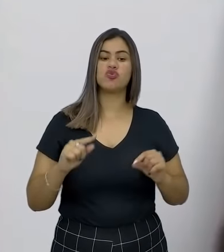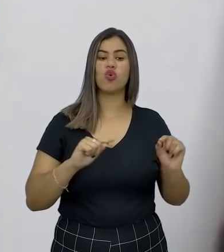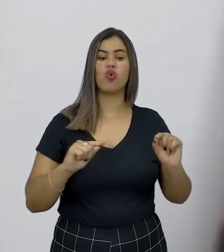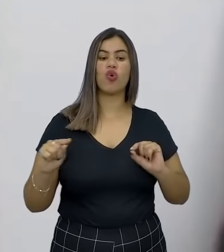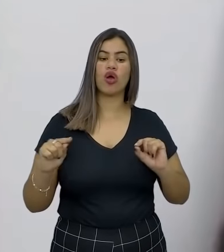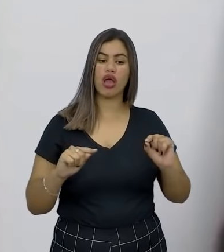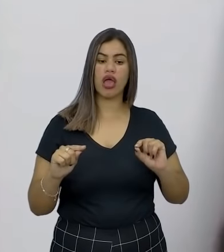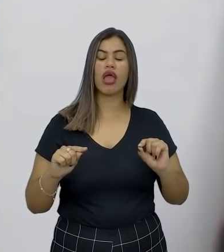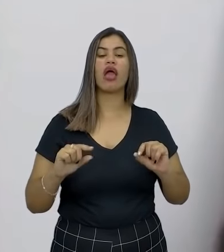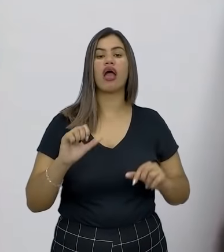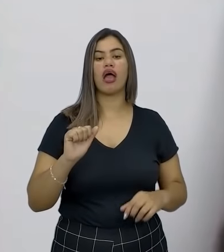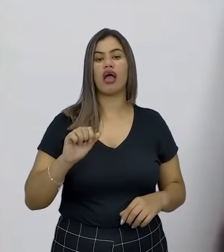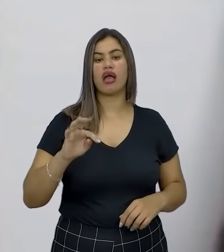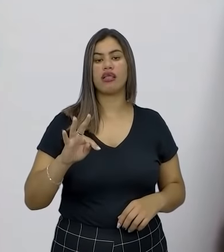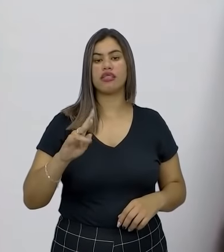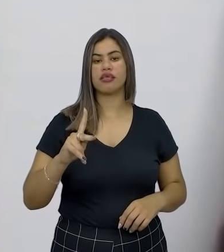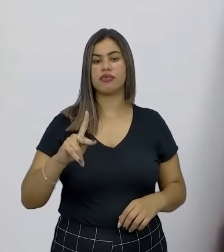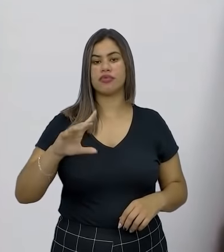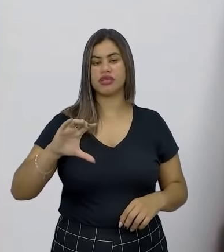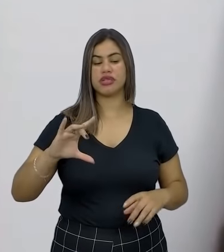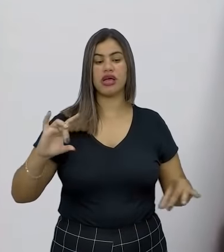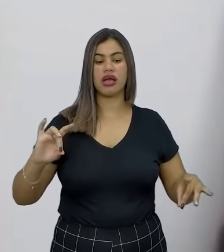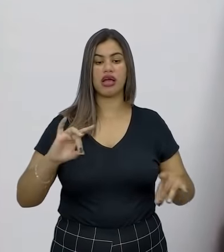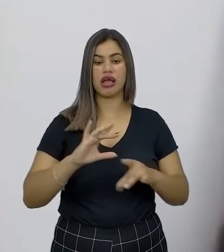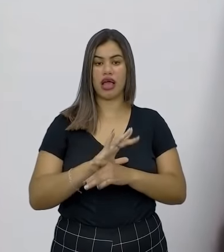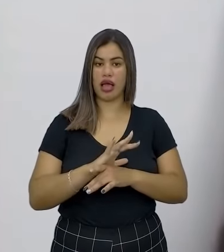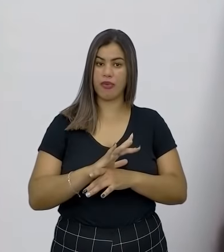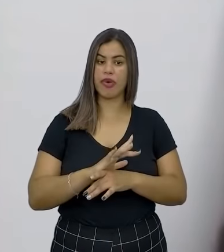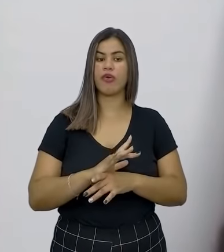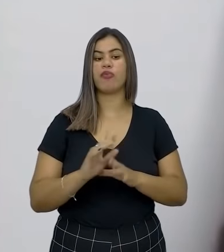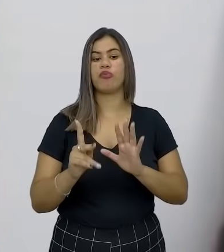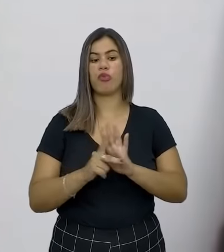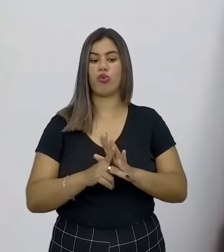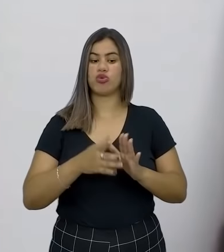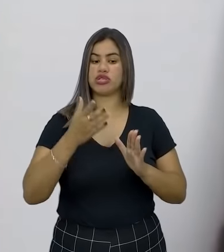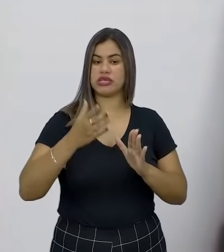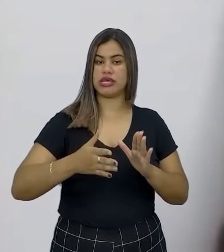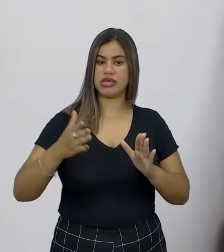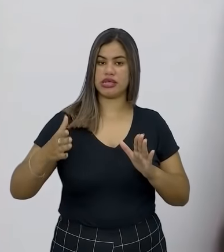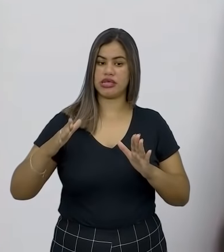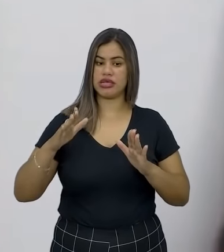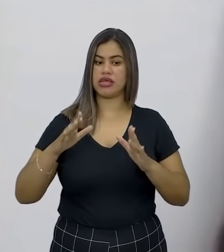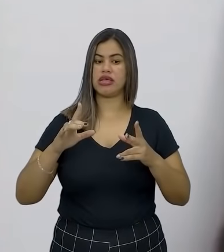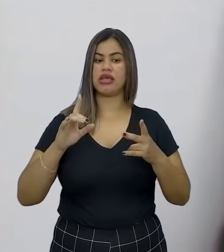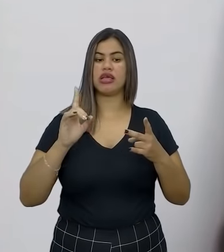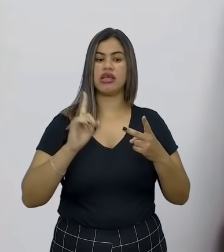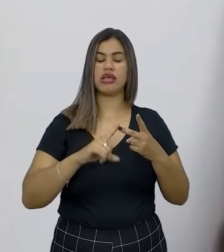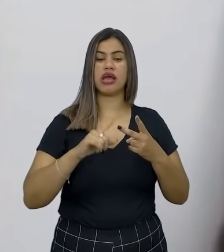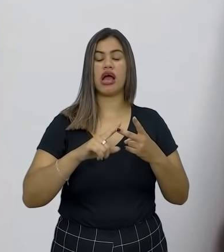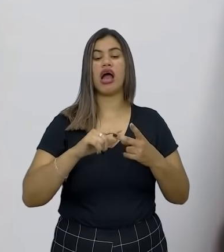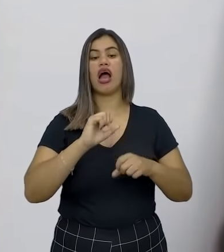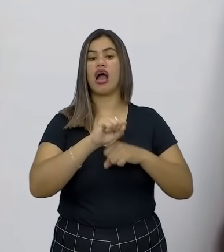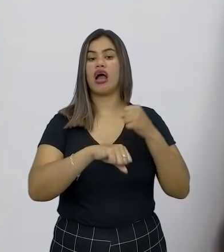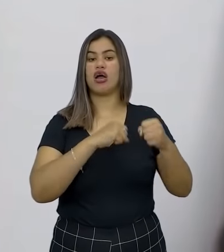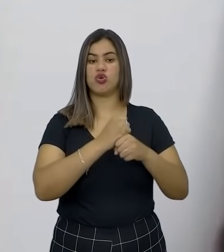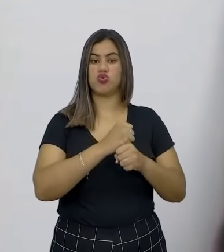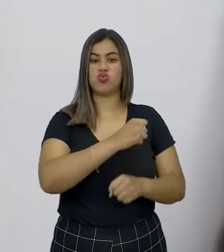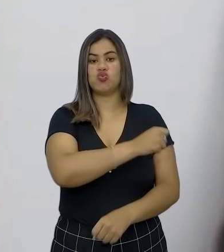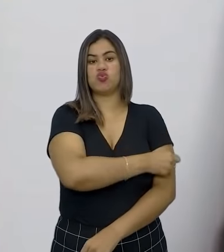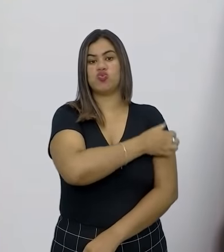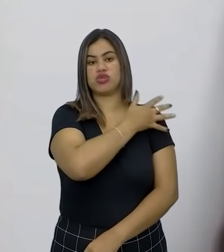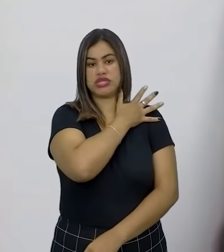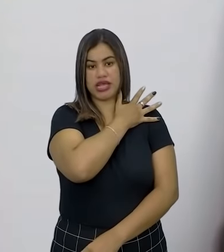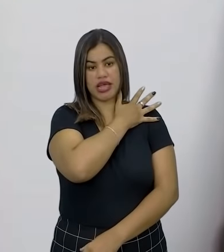término da nossa formação, tanto de etapa quanto da de ano e série, vocês têm um desdobramento